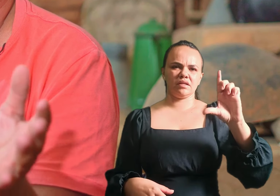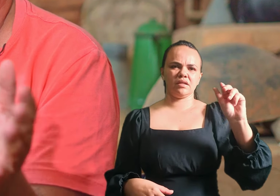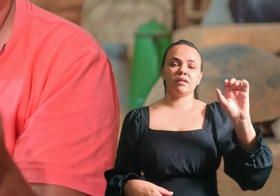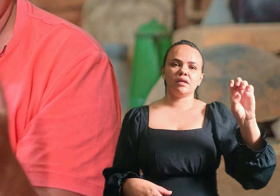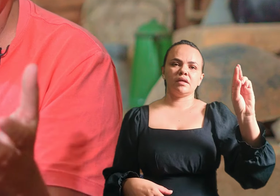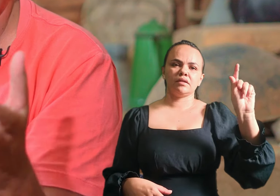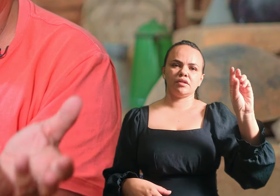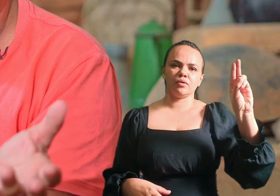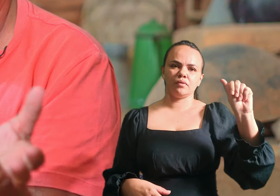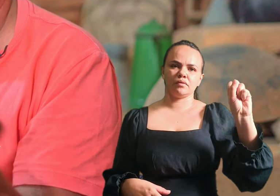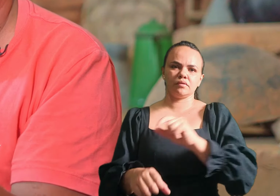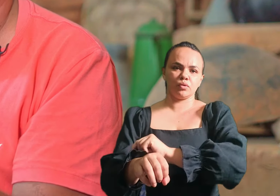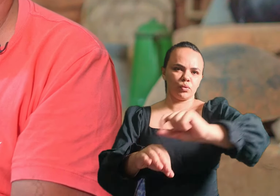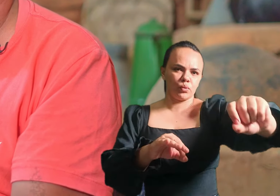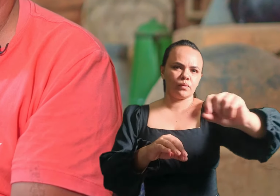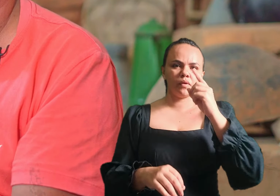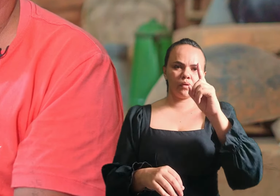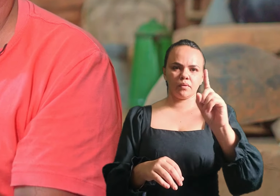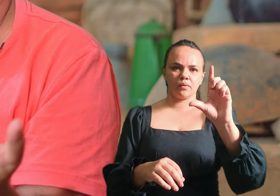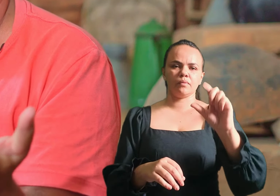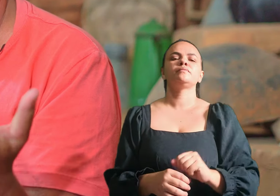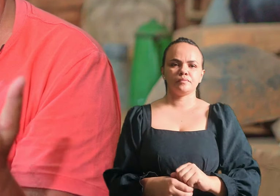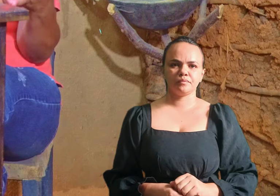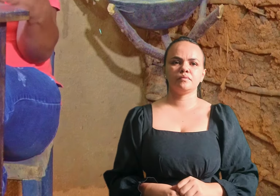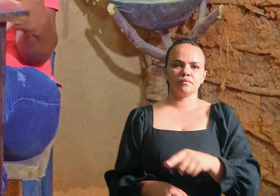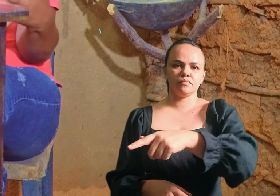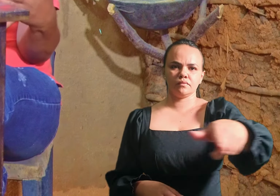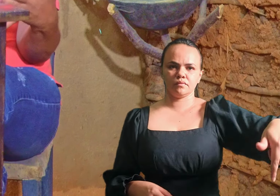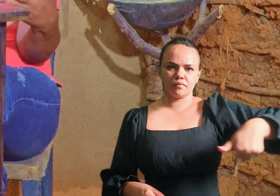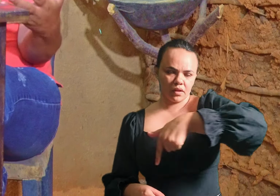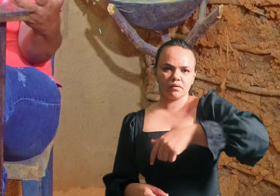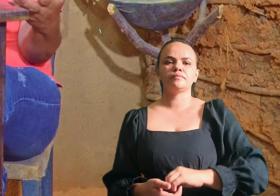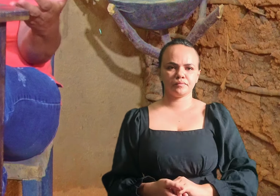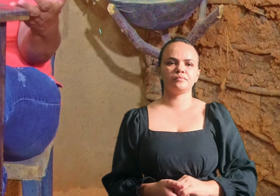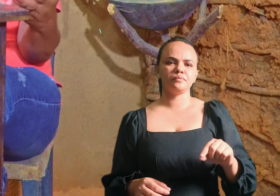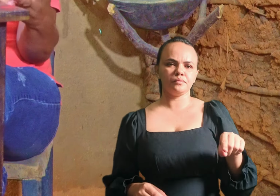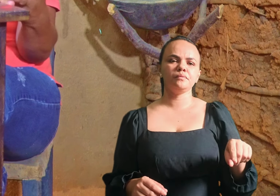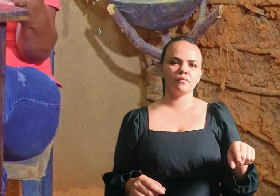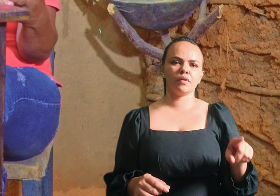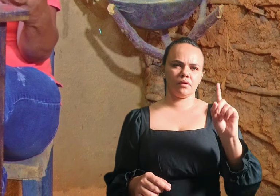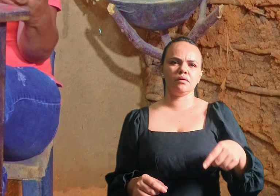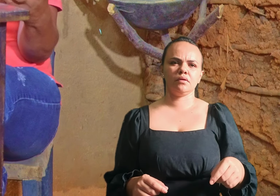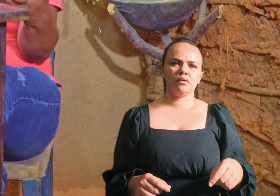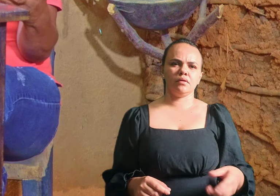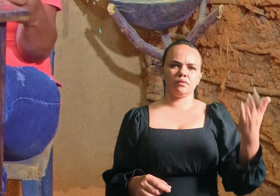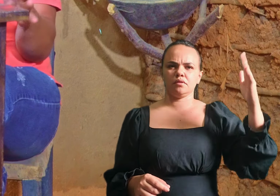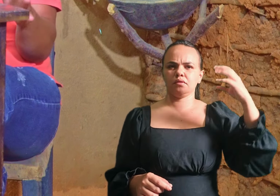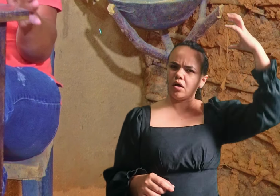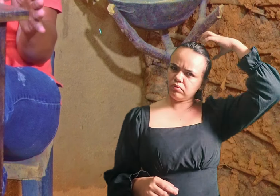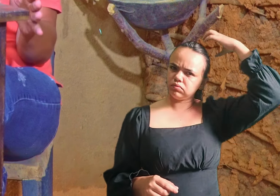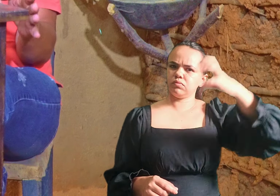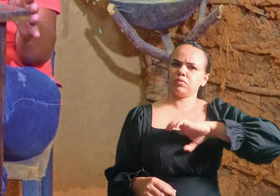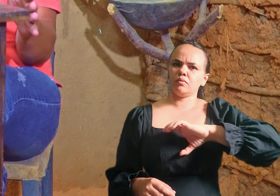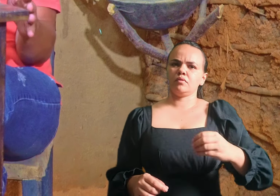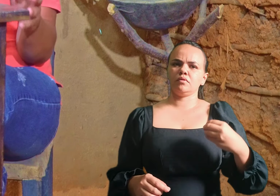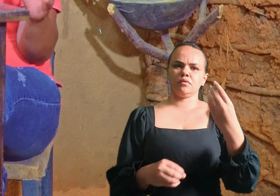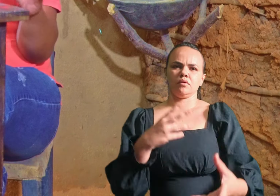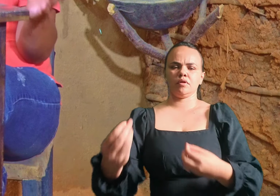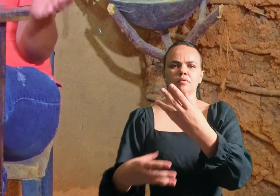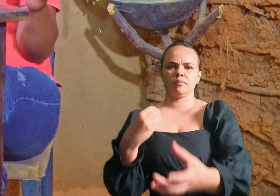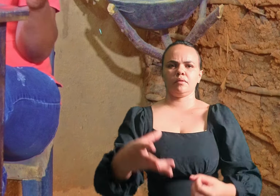légua de largura Essa era o tamanho de uma propriedade que o império Português costumava doar nesse período